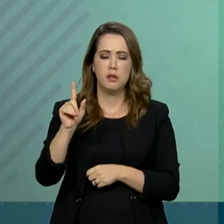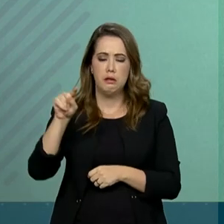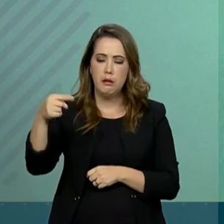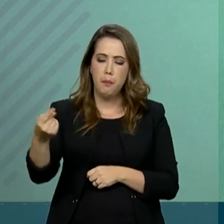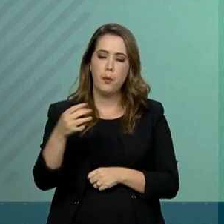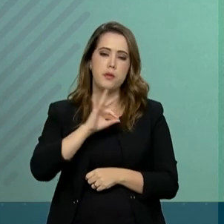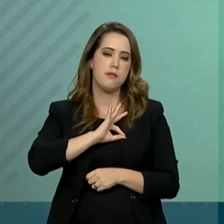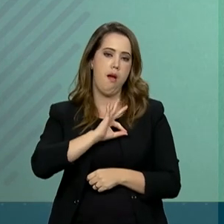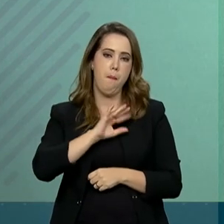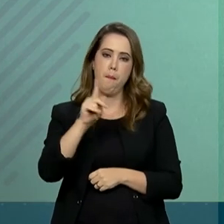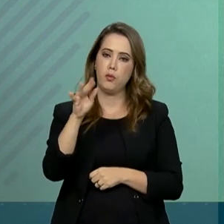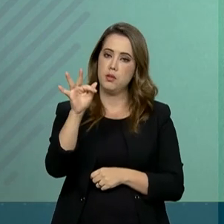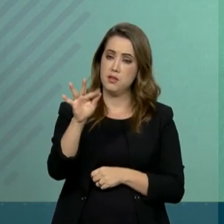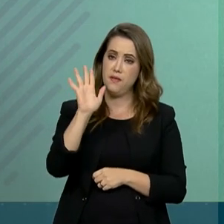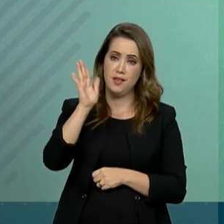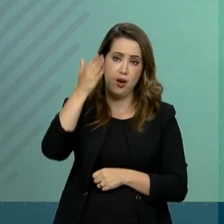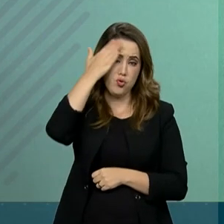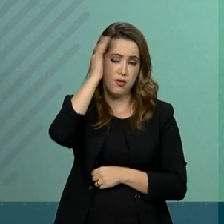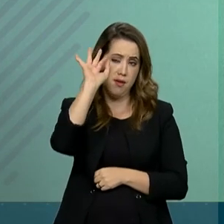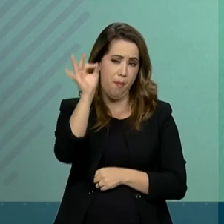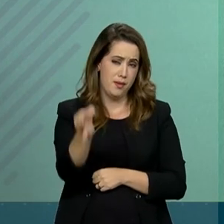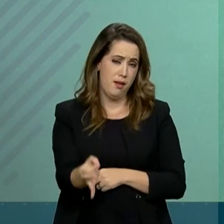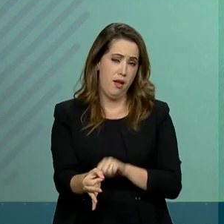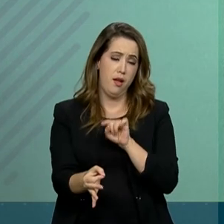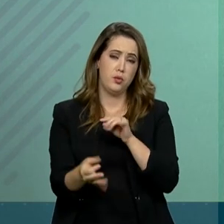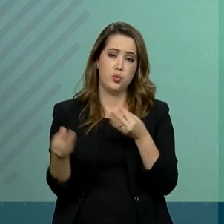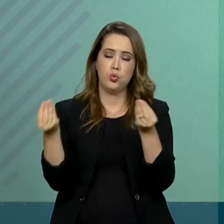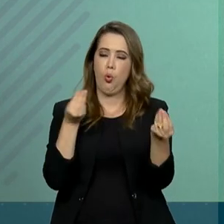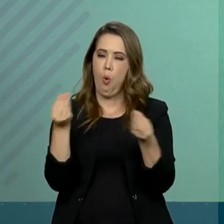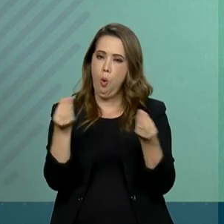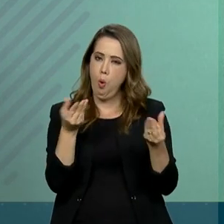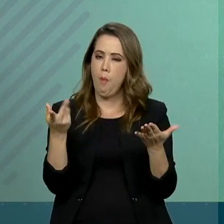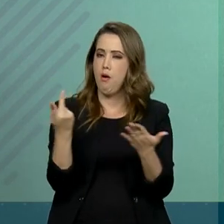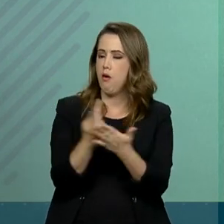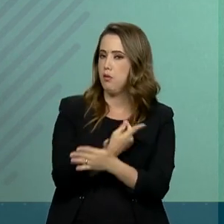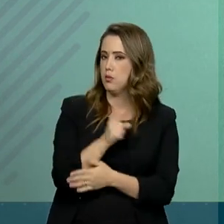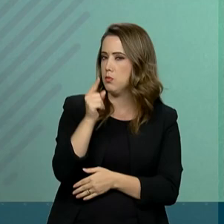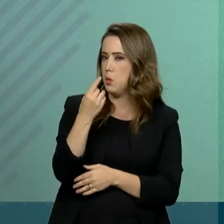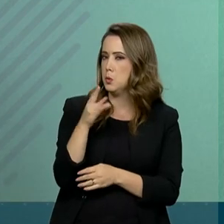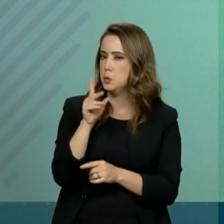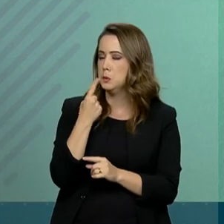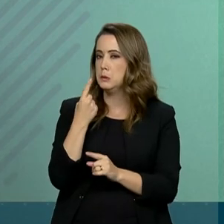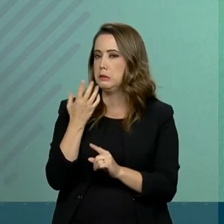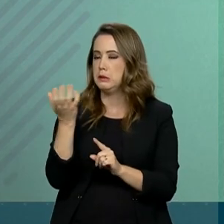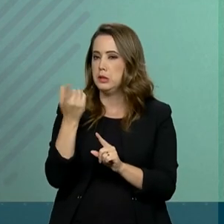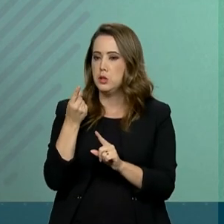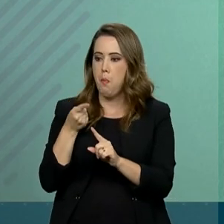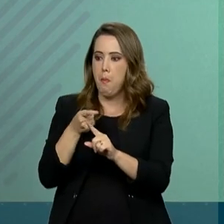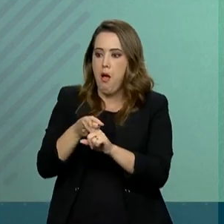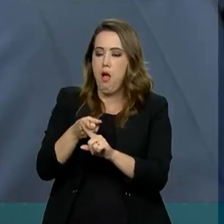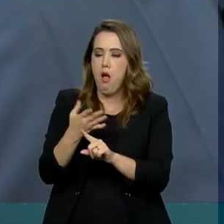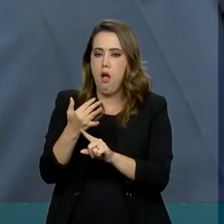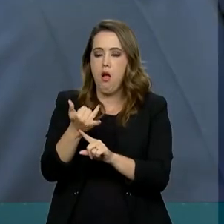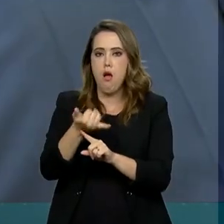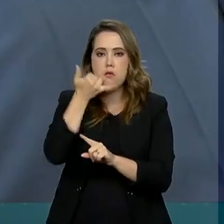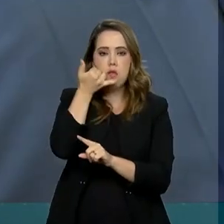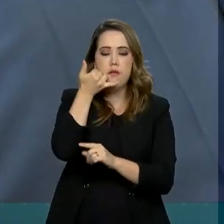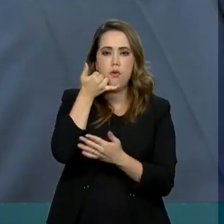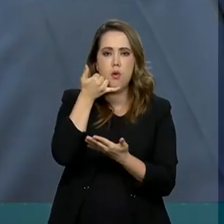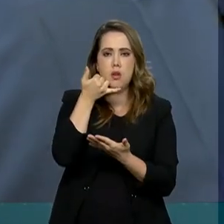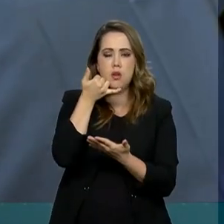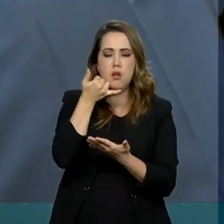polícia federal já terá alguma indicação de como isso ou essa tentativa ocorreu não é